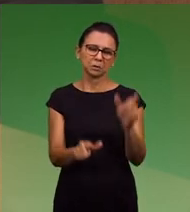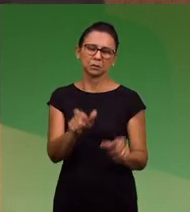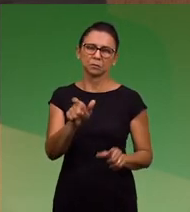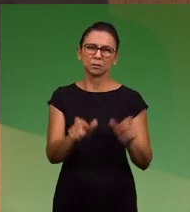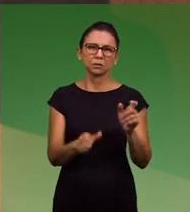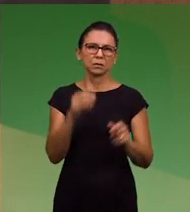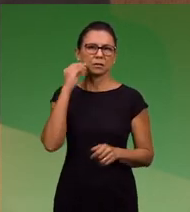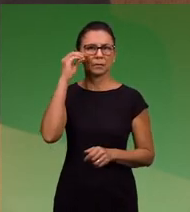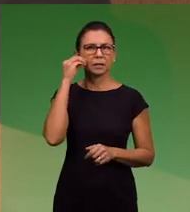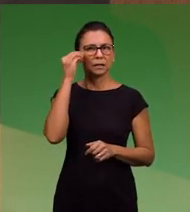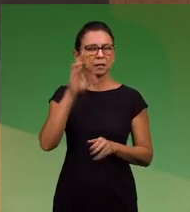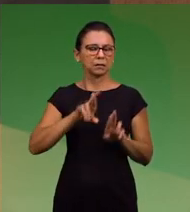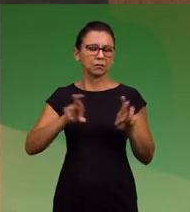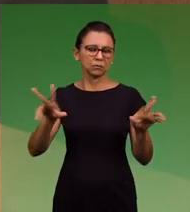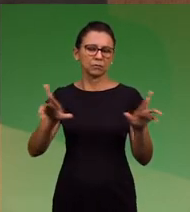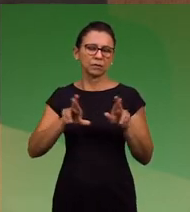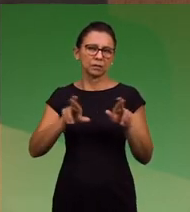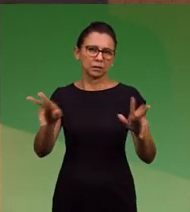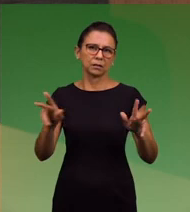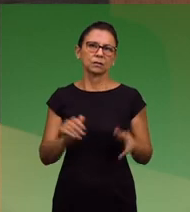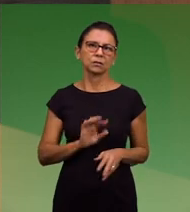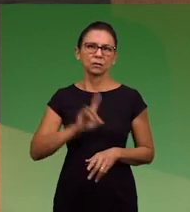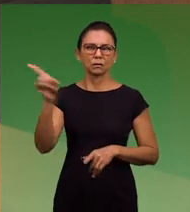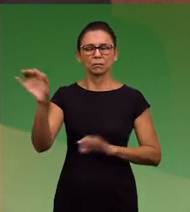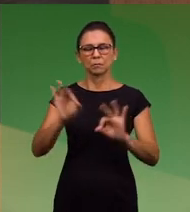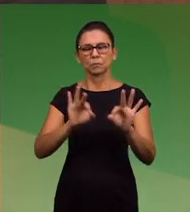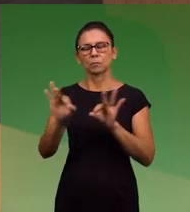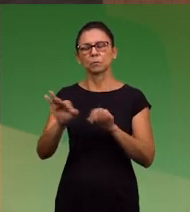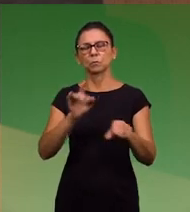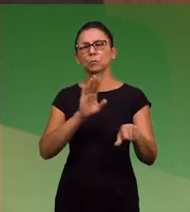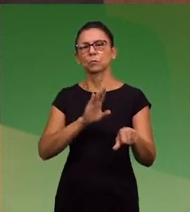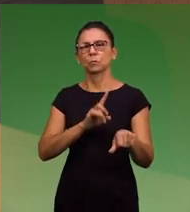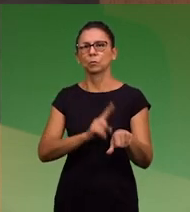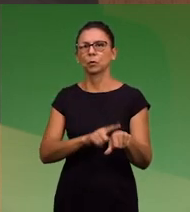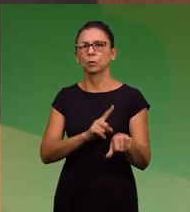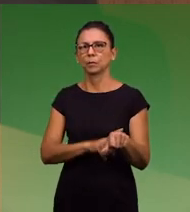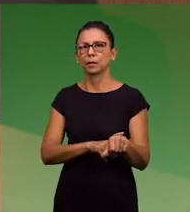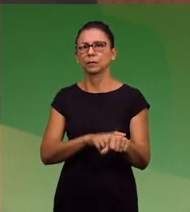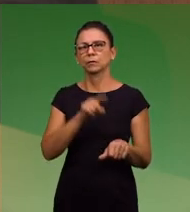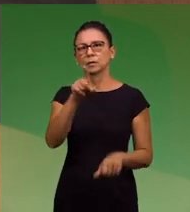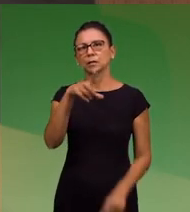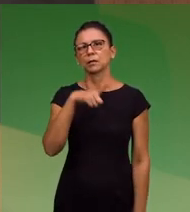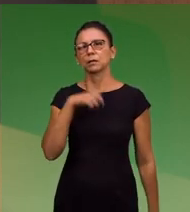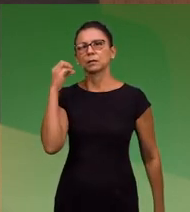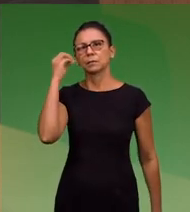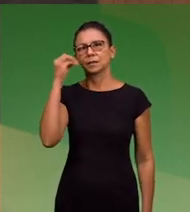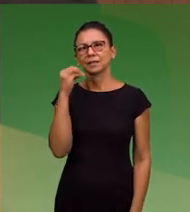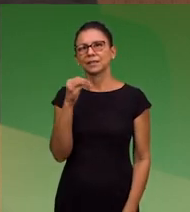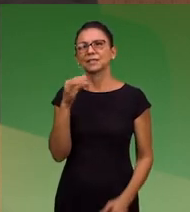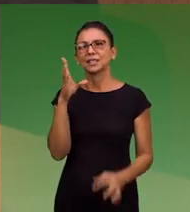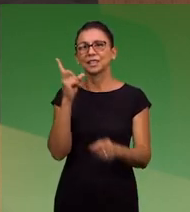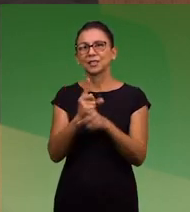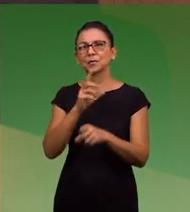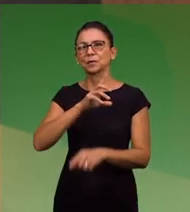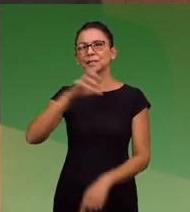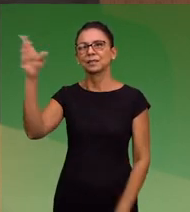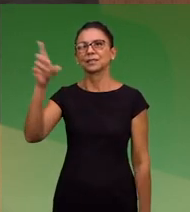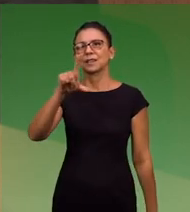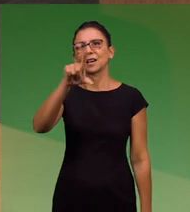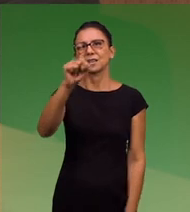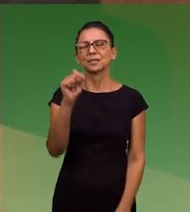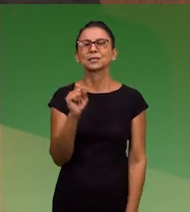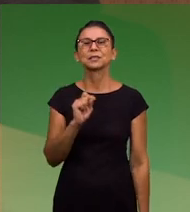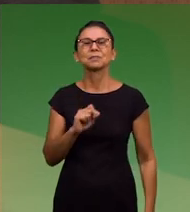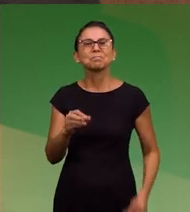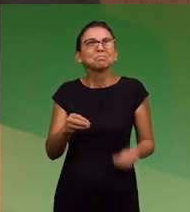projeto de Deus. Deus propicia o momento para que a pessoa tenha a experiência e descubra que ela foi eleita por Deus.